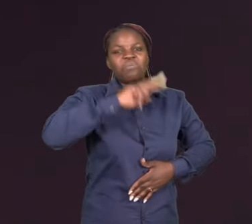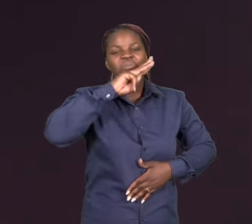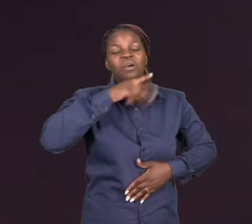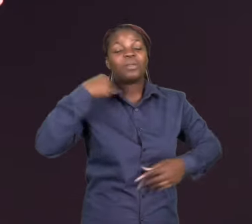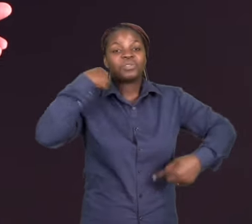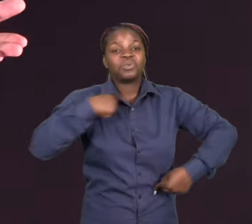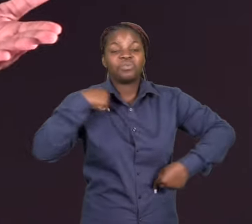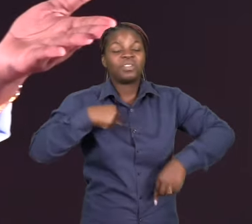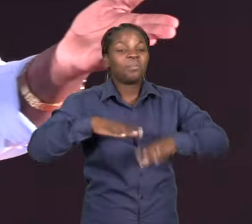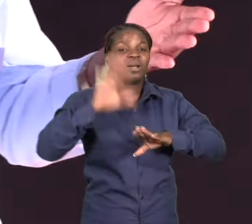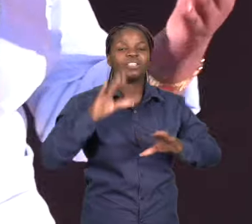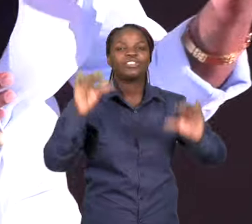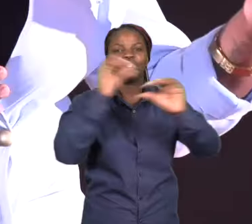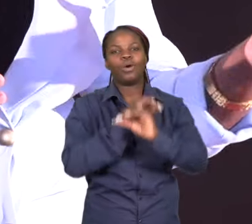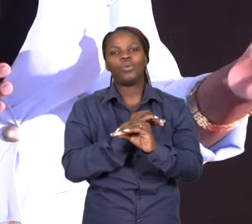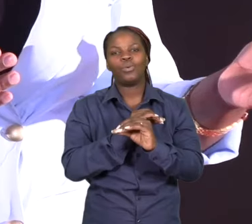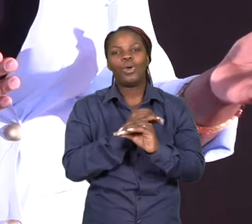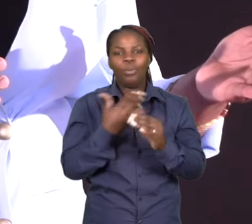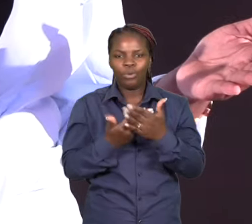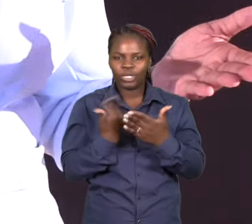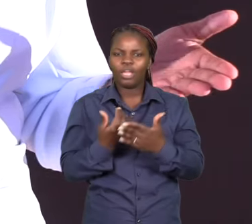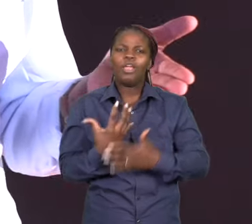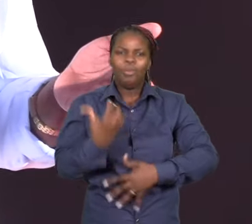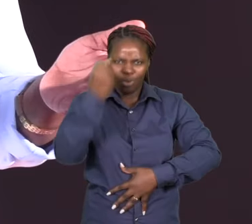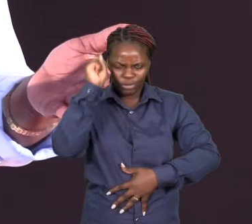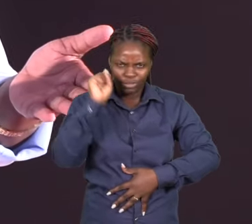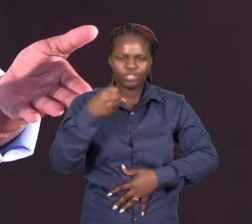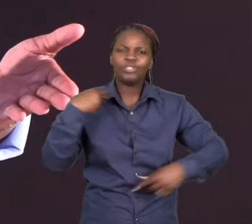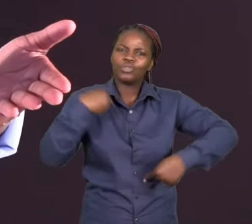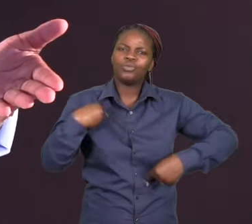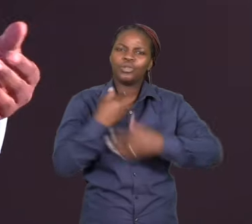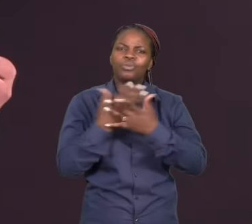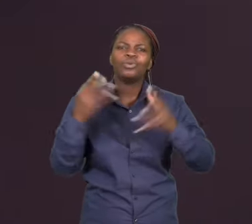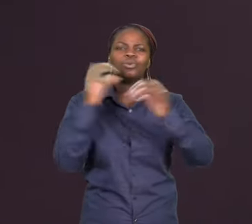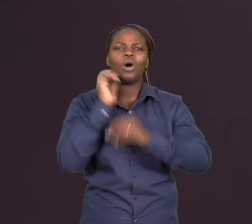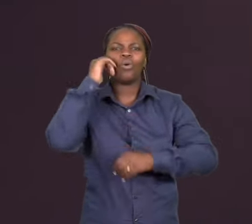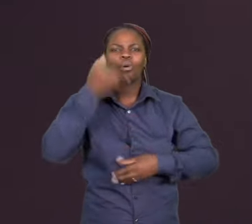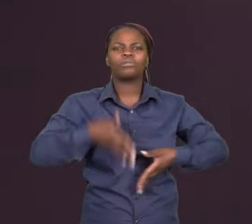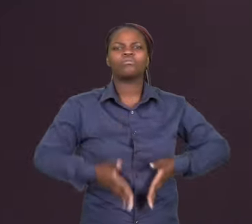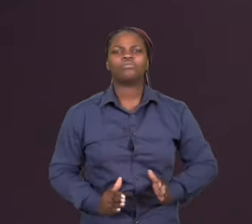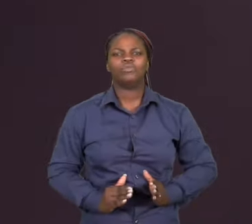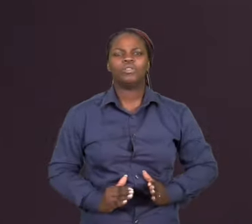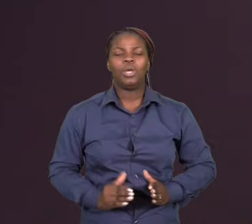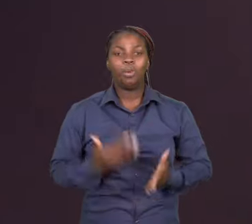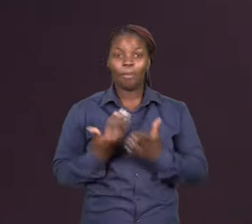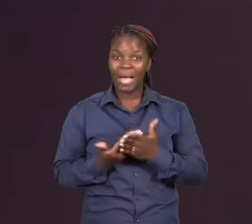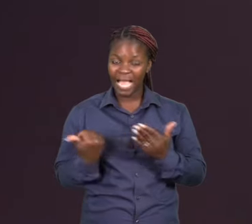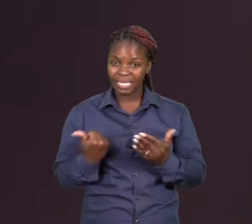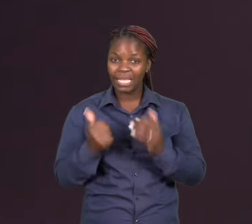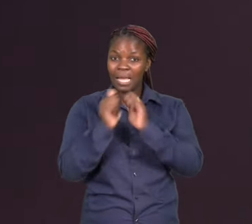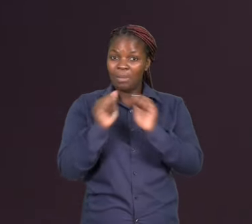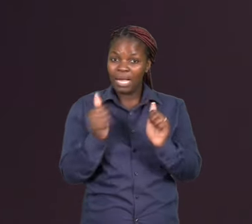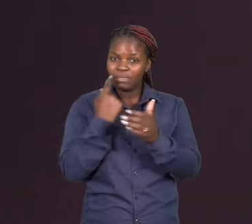porque é possível que a maternidade seja mais leve e até romântica quando homens e mulheres